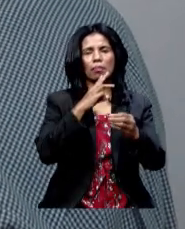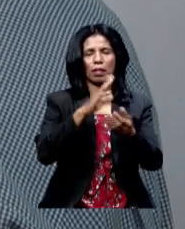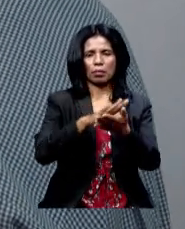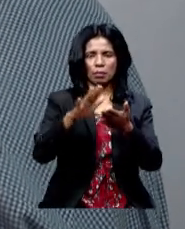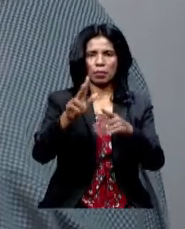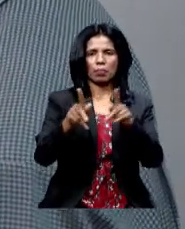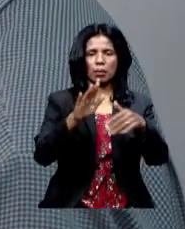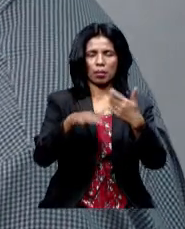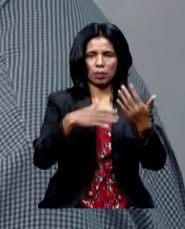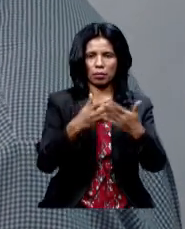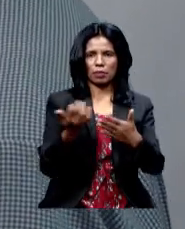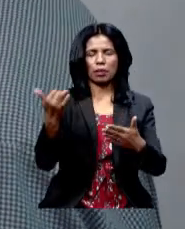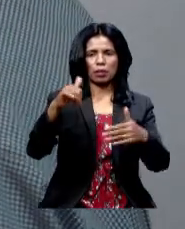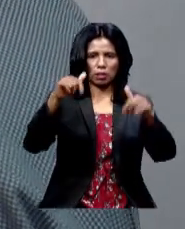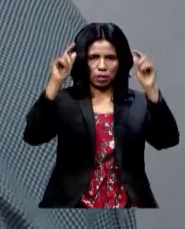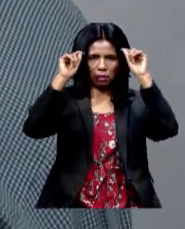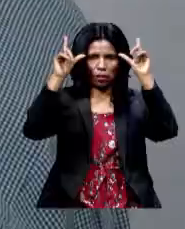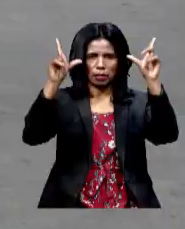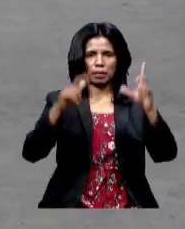ba comunidade sira e ha Timor-Leste.